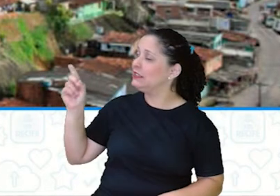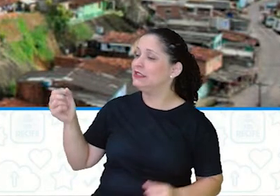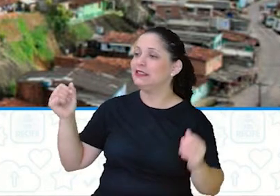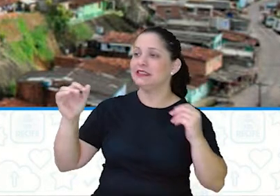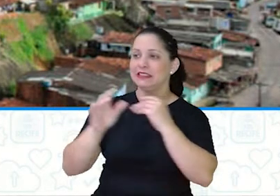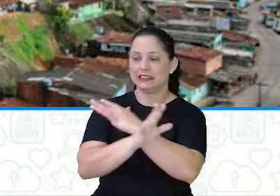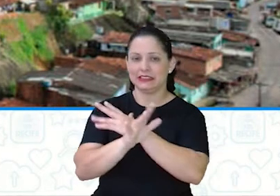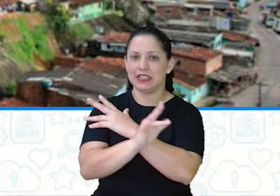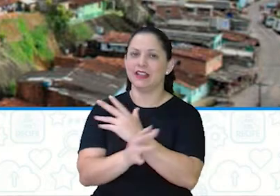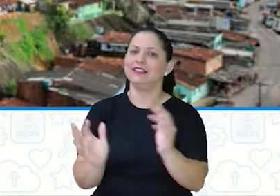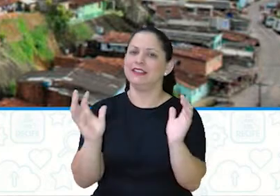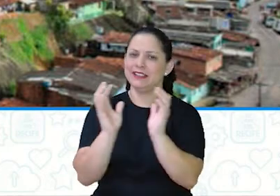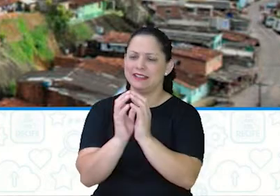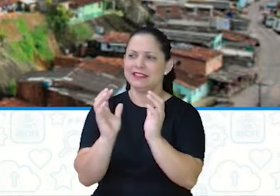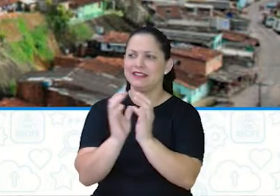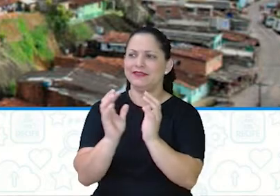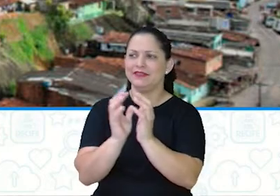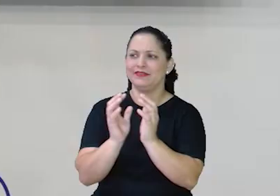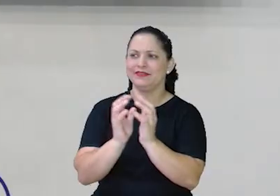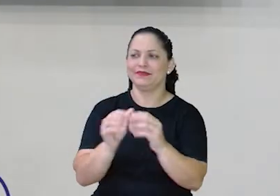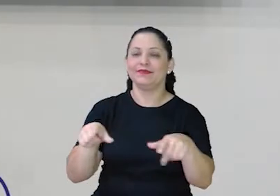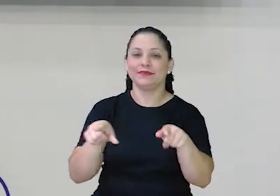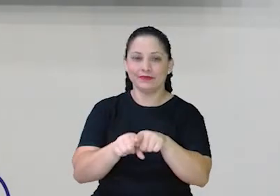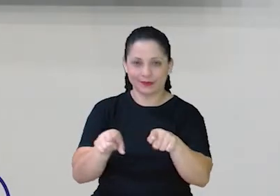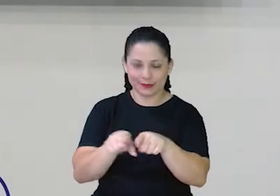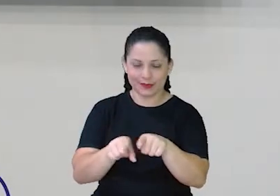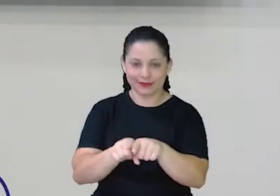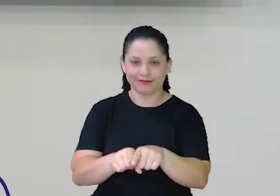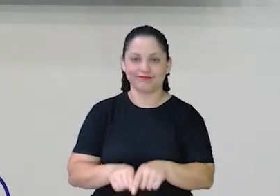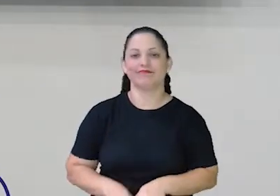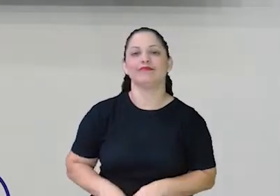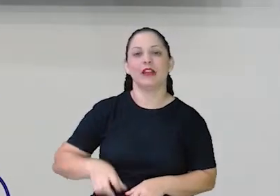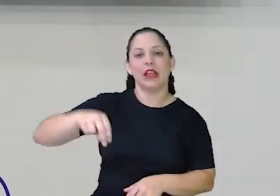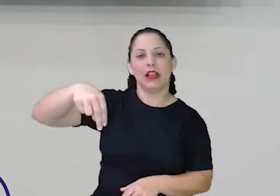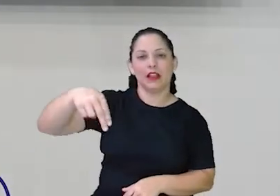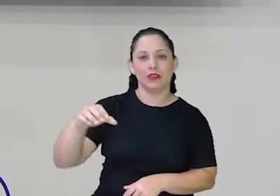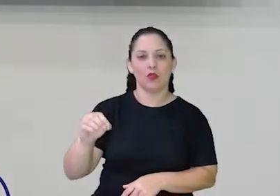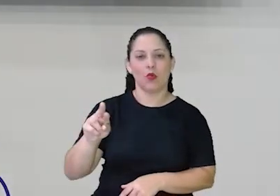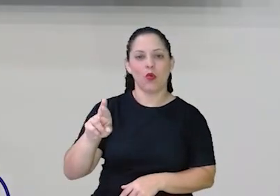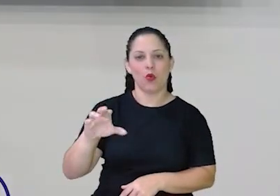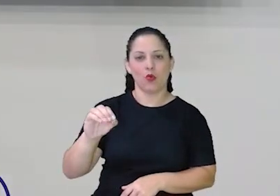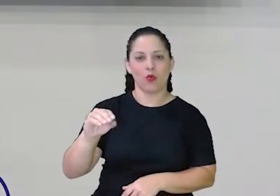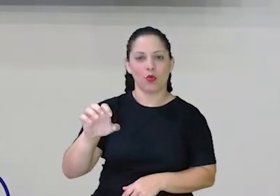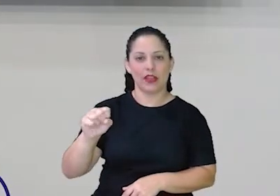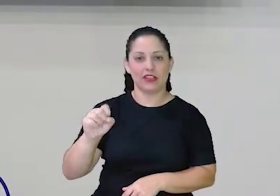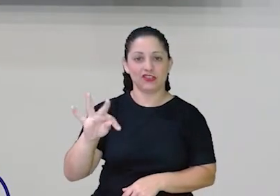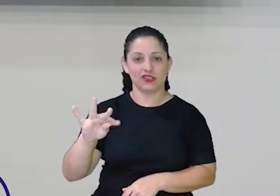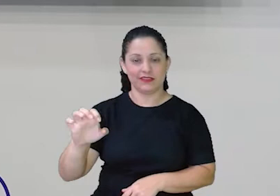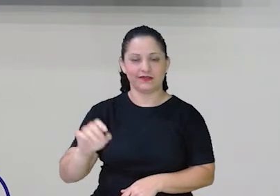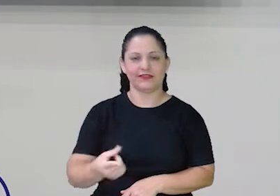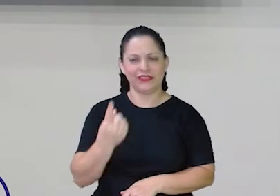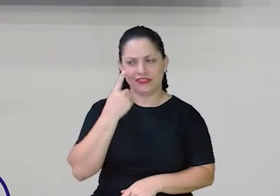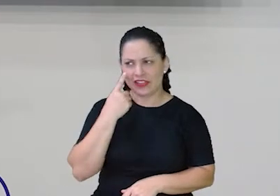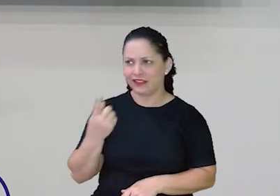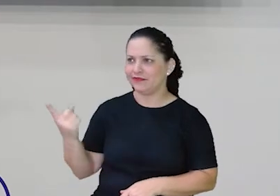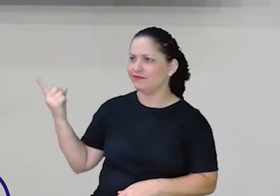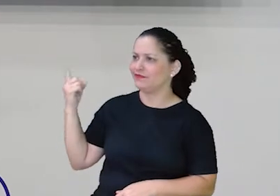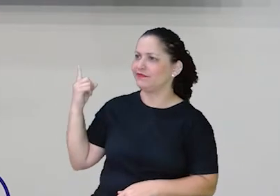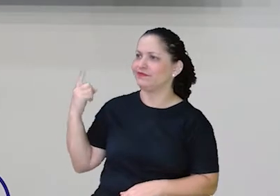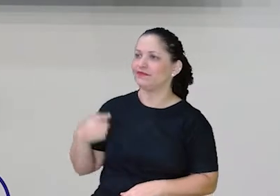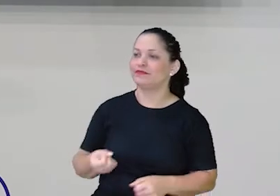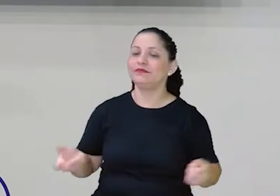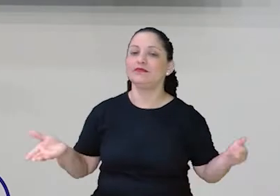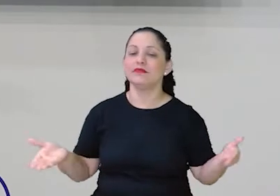do Recife. Essa palavra aqui saiu errado, ignora, é noroeste, tá? Então, vou passar logo para a gente ver essa próxima parte